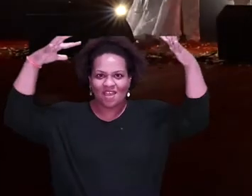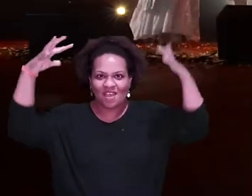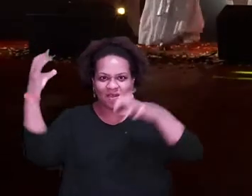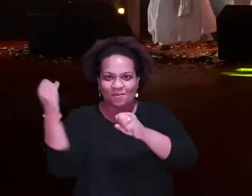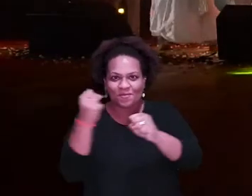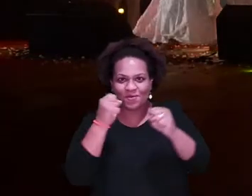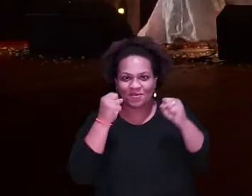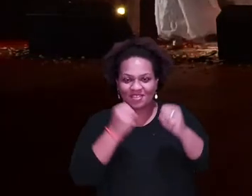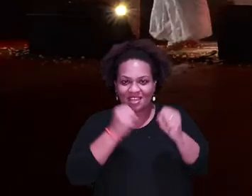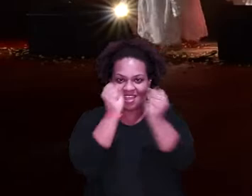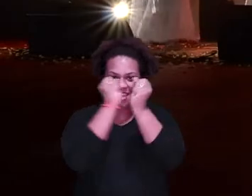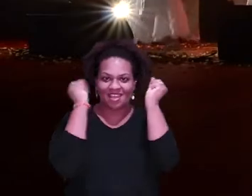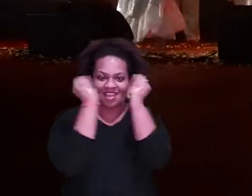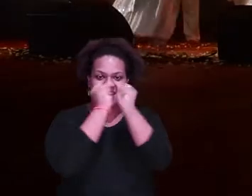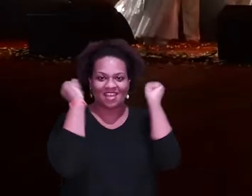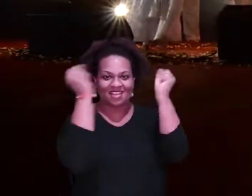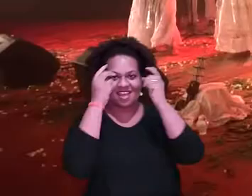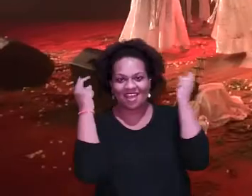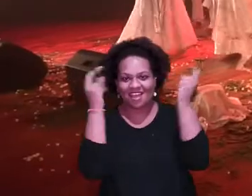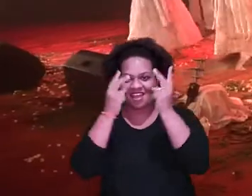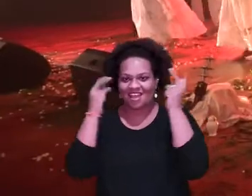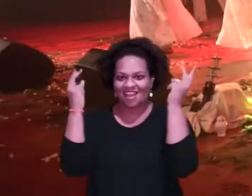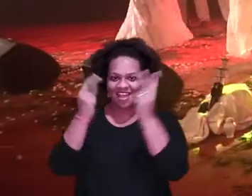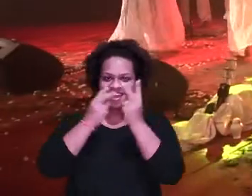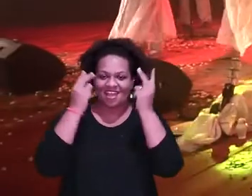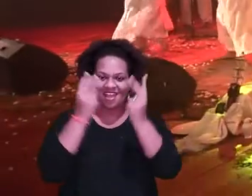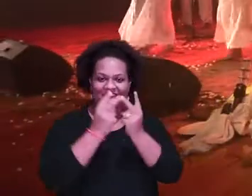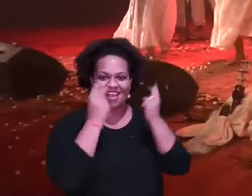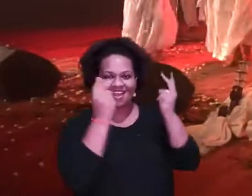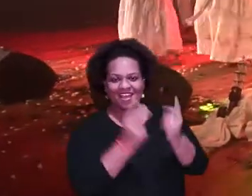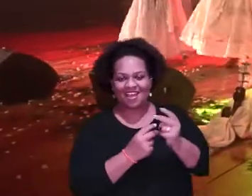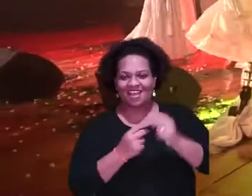que reflete deu poder olhar